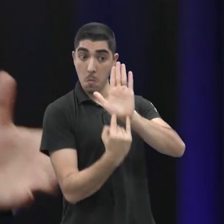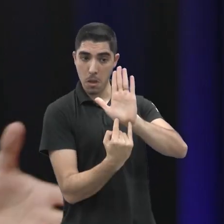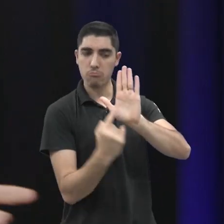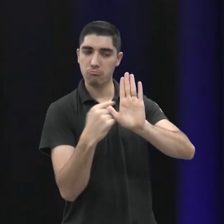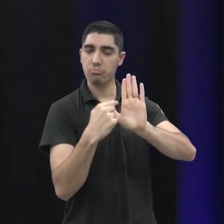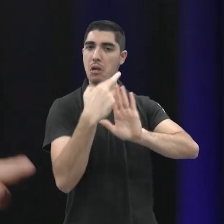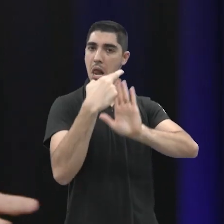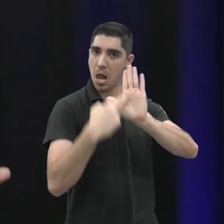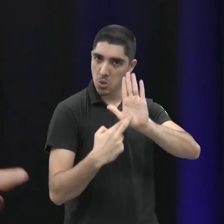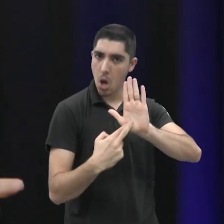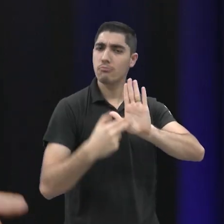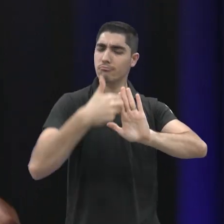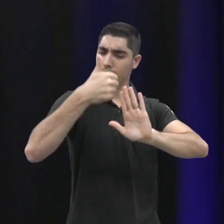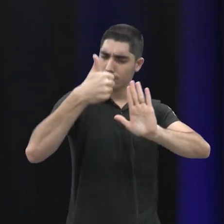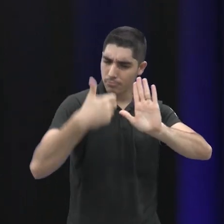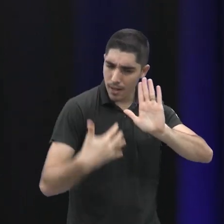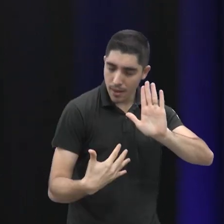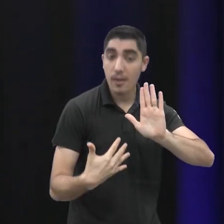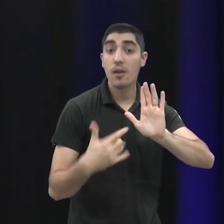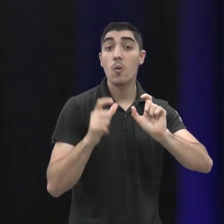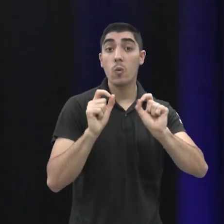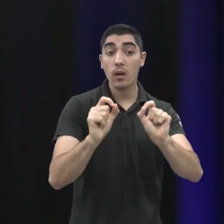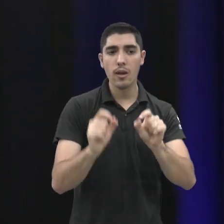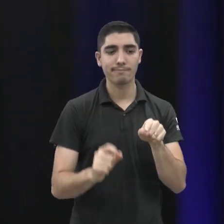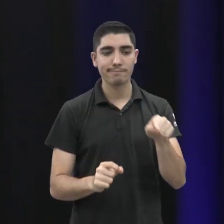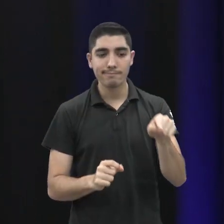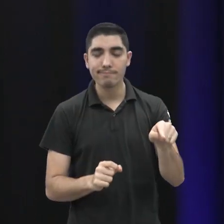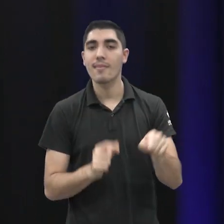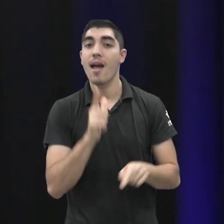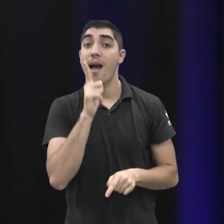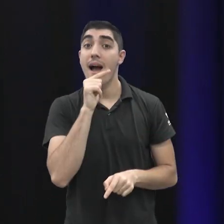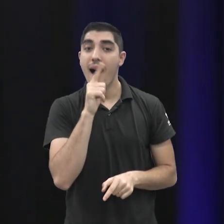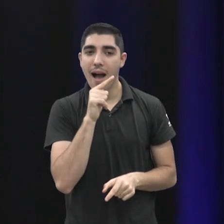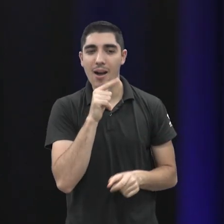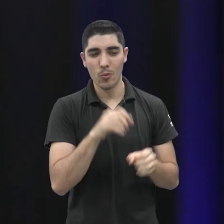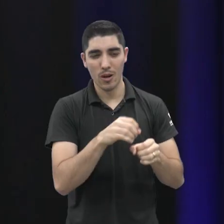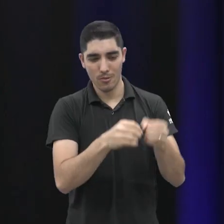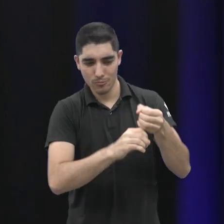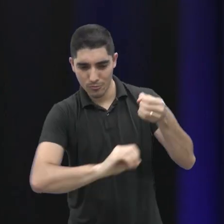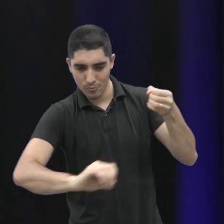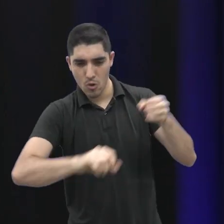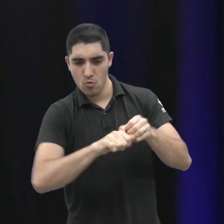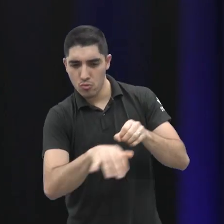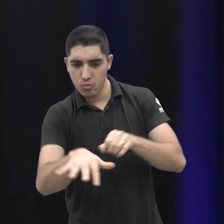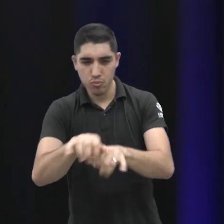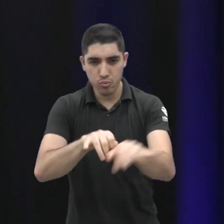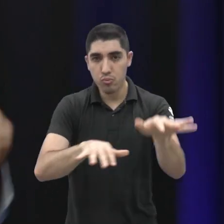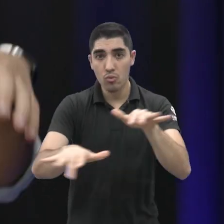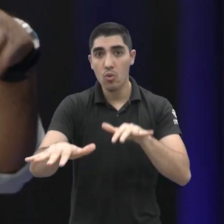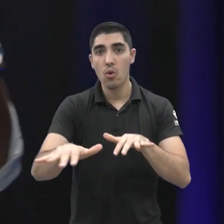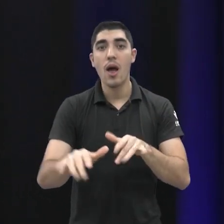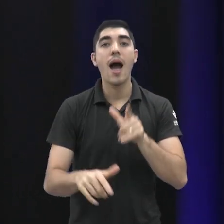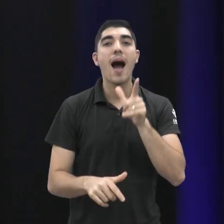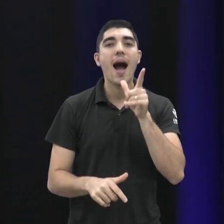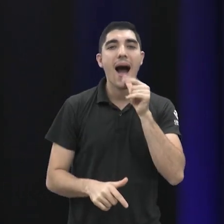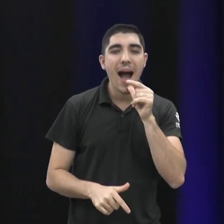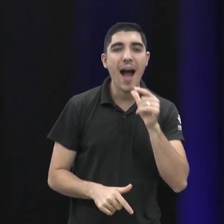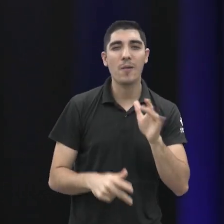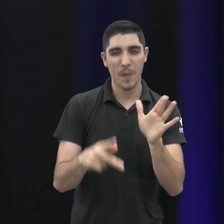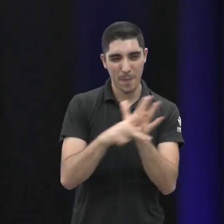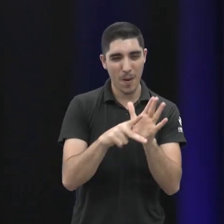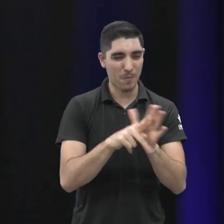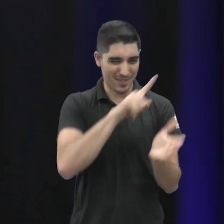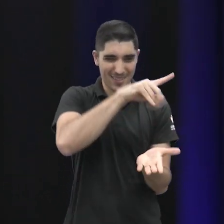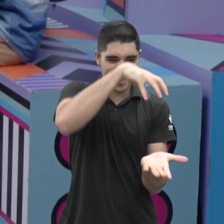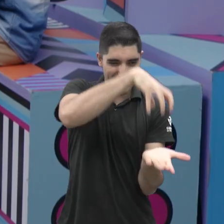algumas questões ali envolvendo a Sabesp, principalmente falhas na rede de distribuição. Não sei se vocês falaram isso, né? A água que sai ali